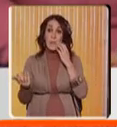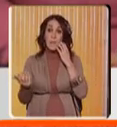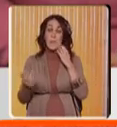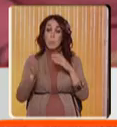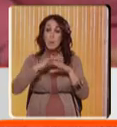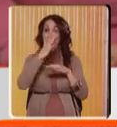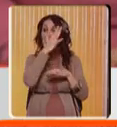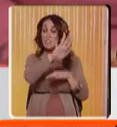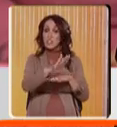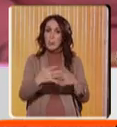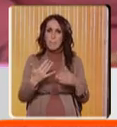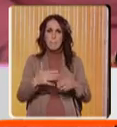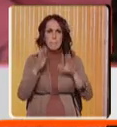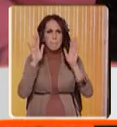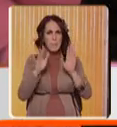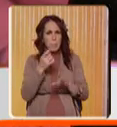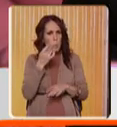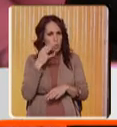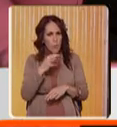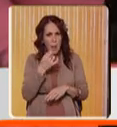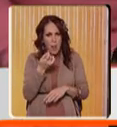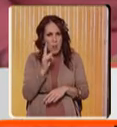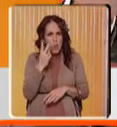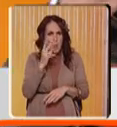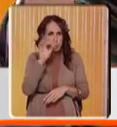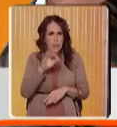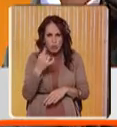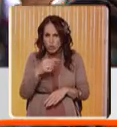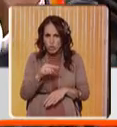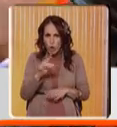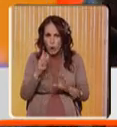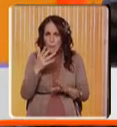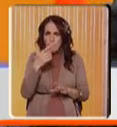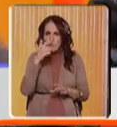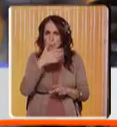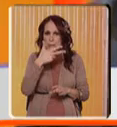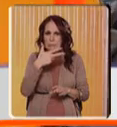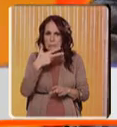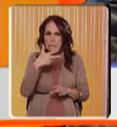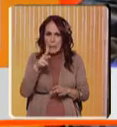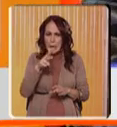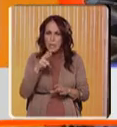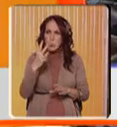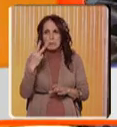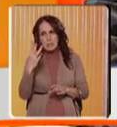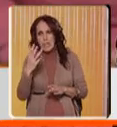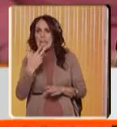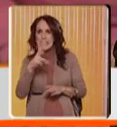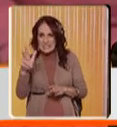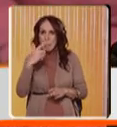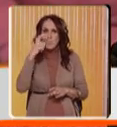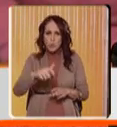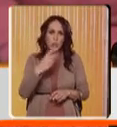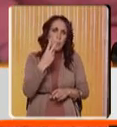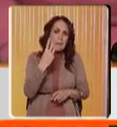De alergia ao cérebro. São casos muito pouco frequentes. 2%. São 2 a 3%. 2 a 3%. Como é que as pessoas podem testar